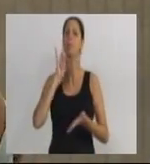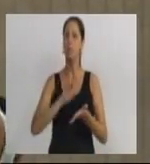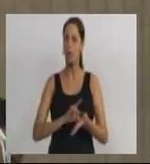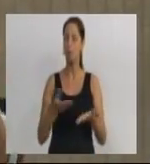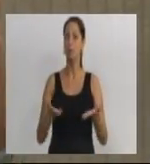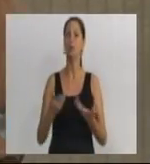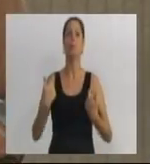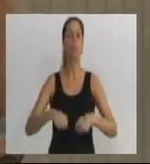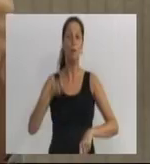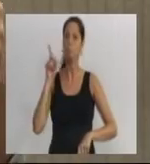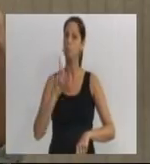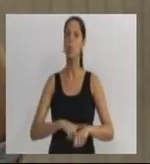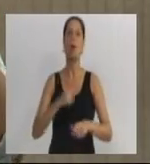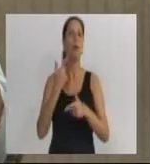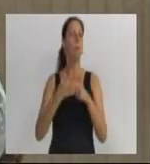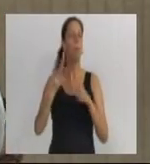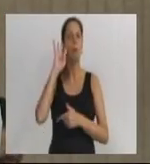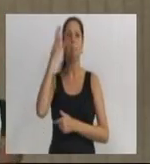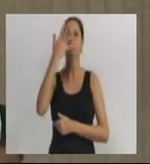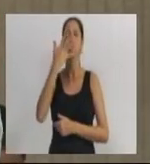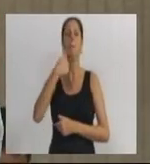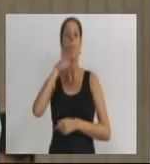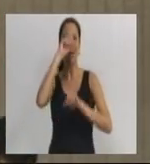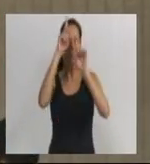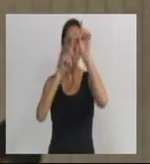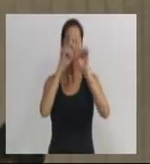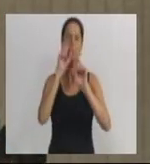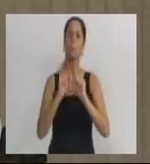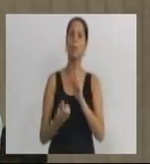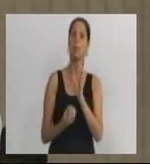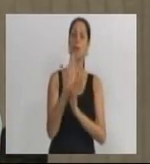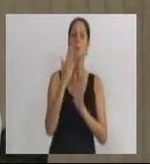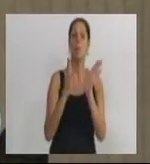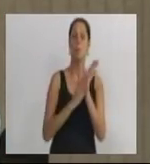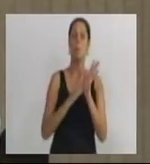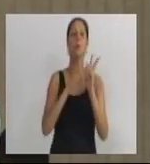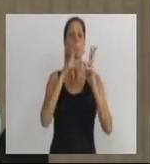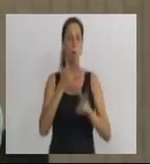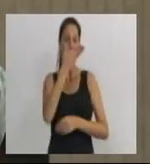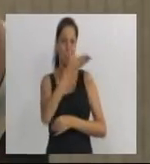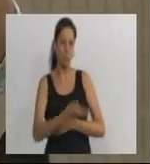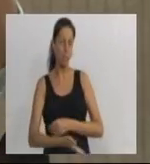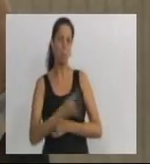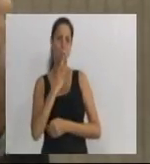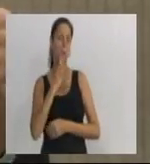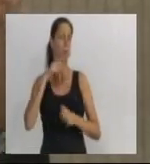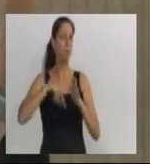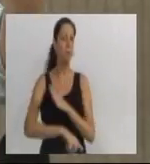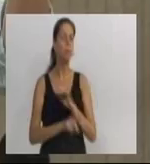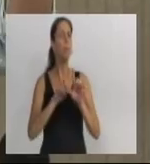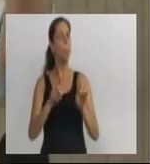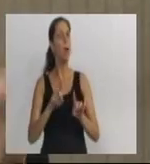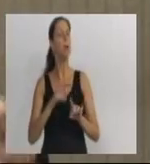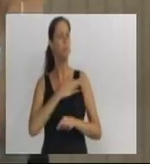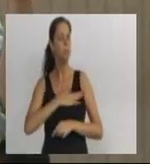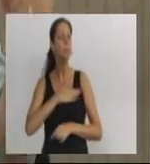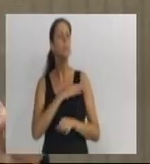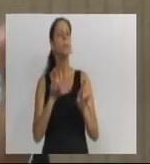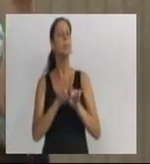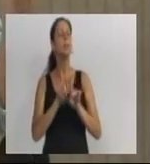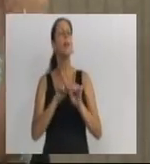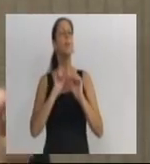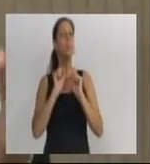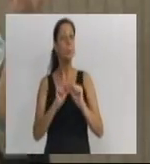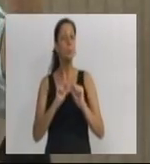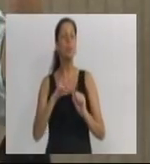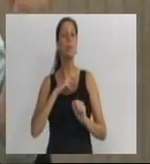mais criativas, como ou a criação da proposta de Vossa Excelência, que eu não conheço profundamente, mas sim o credenciamento